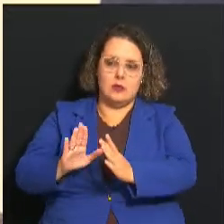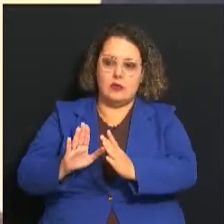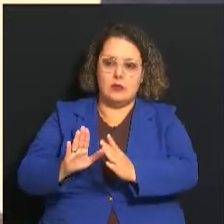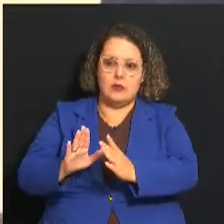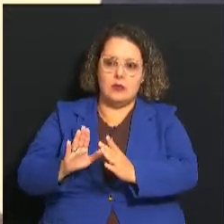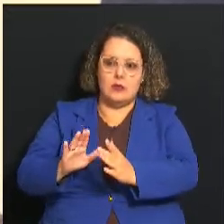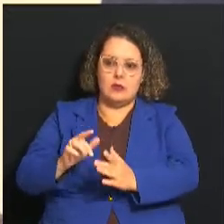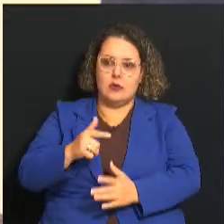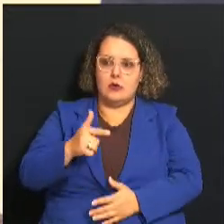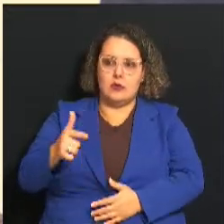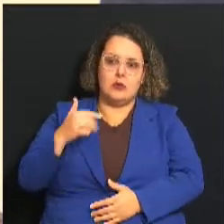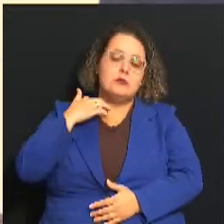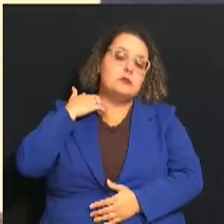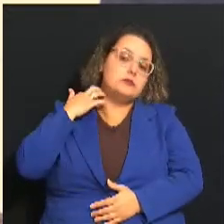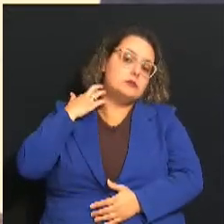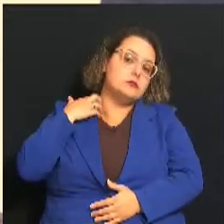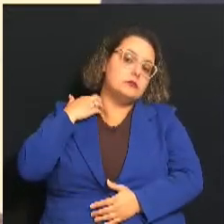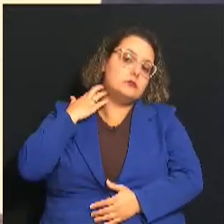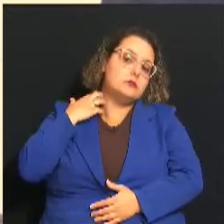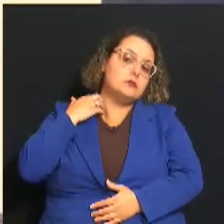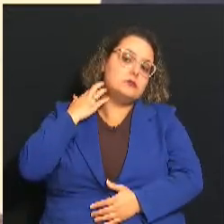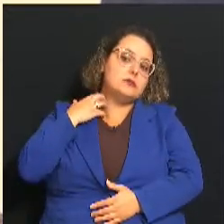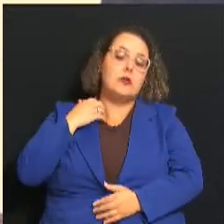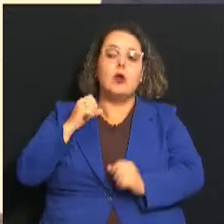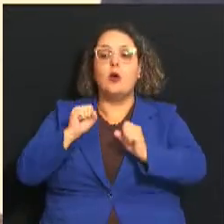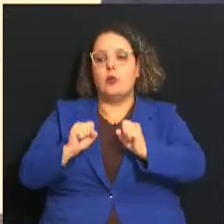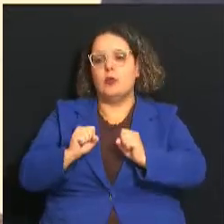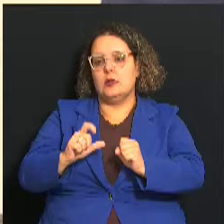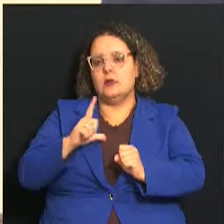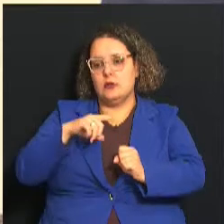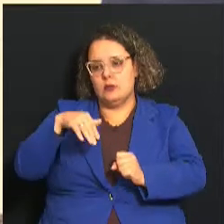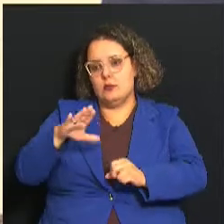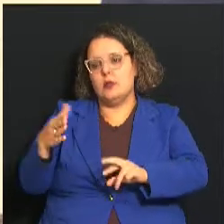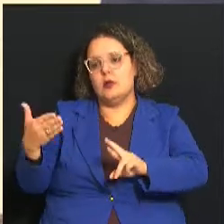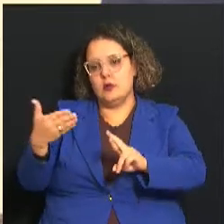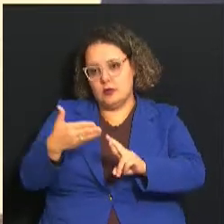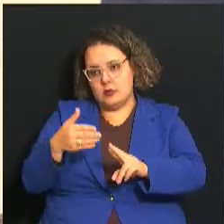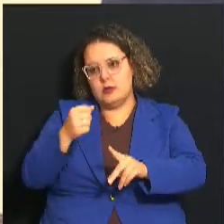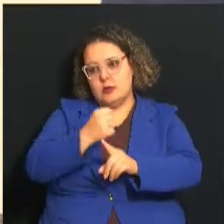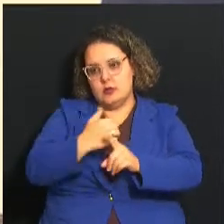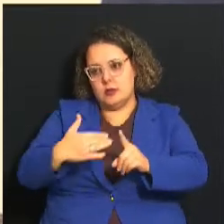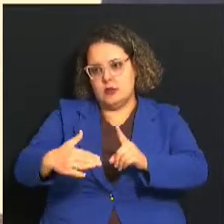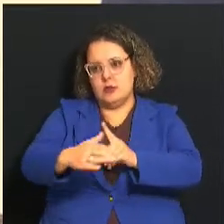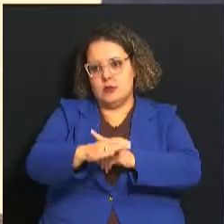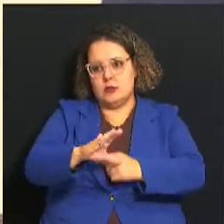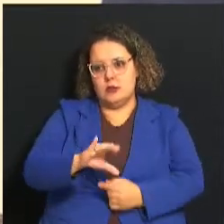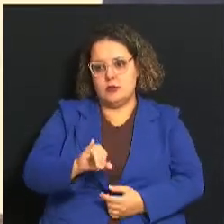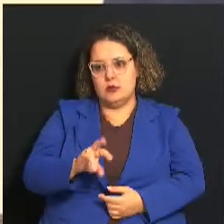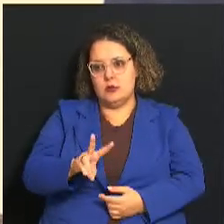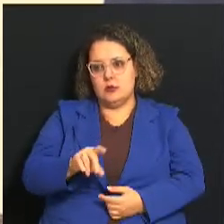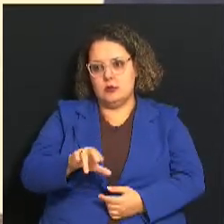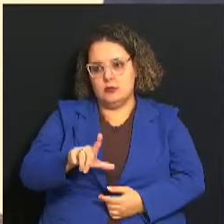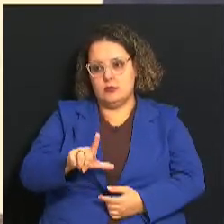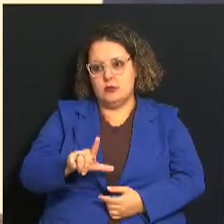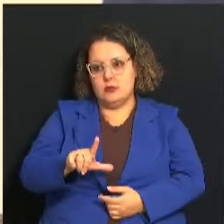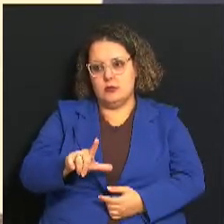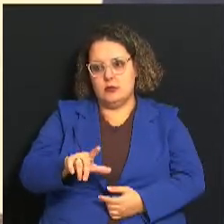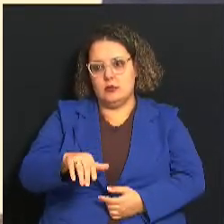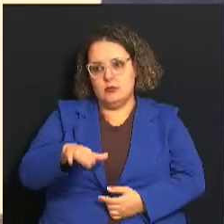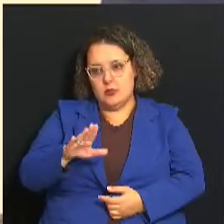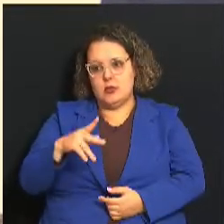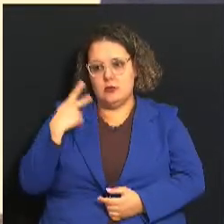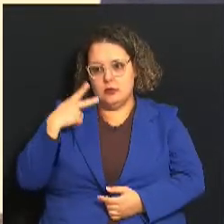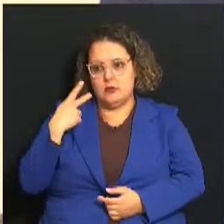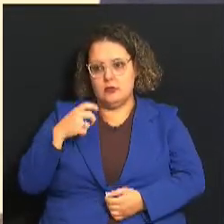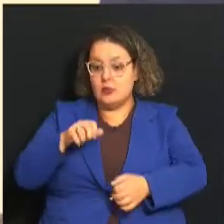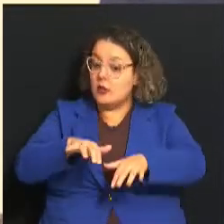paridade. Podemos ter até mais representantes da sociedade civil do que vereadores. A ideia é fazer uma frente ampla